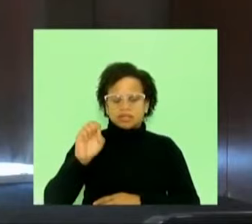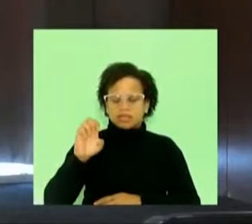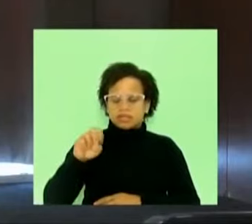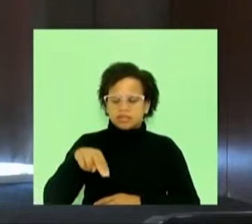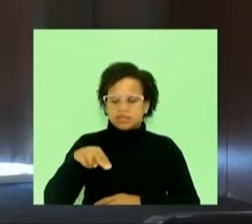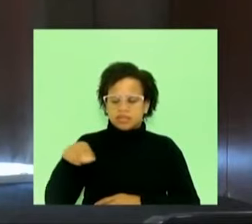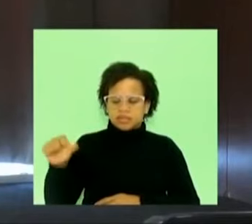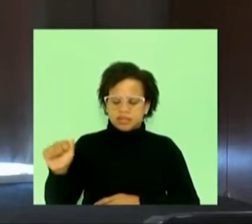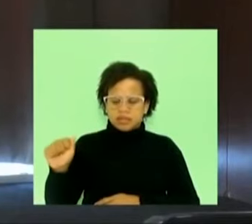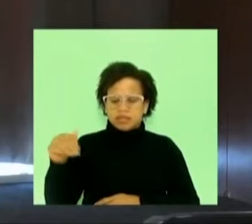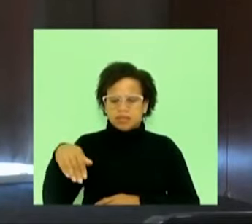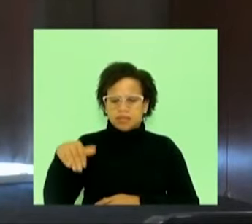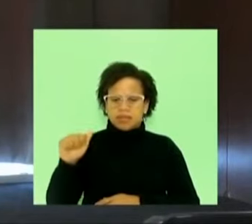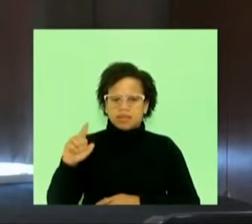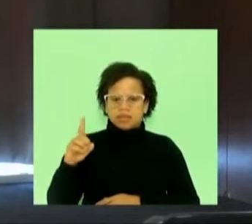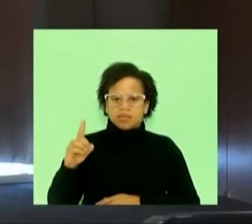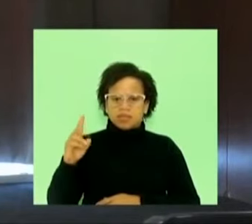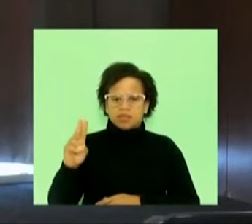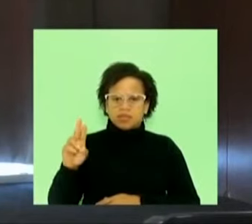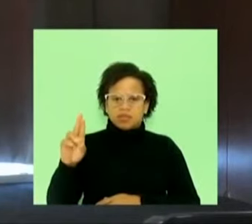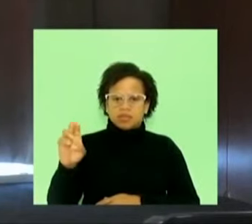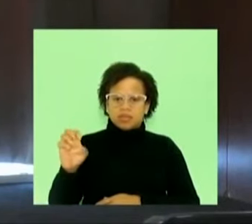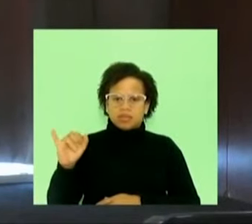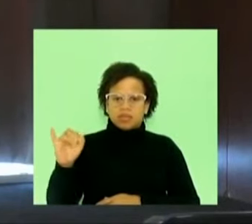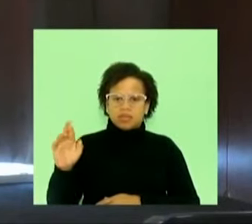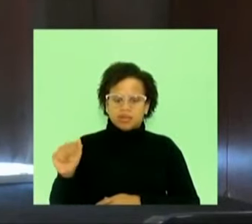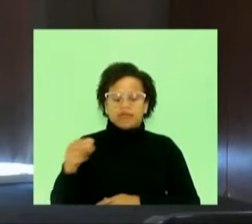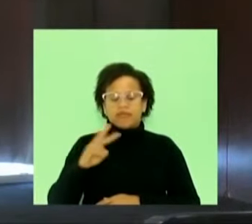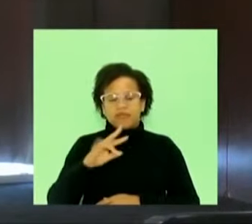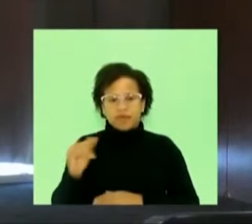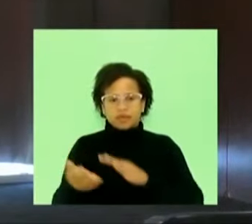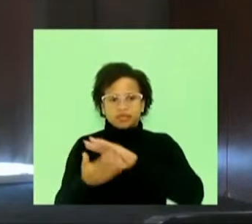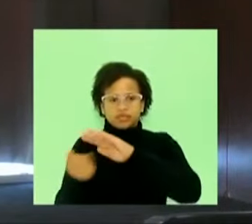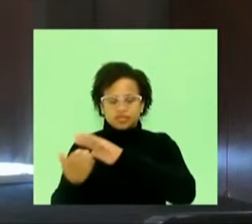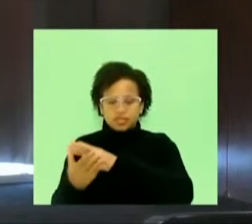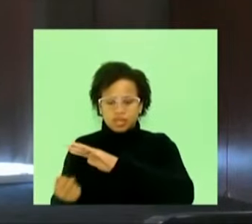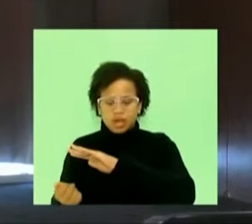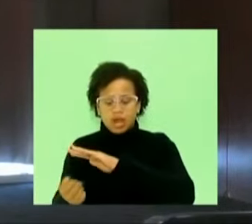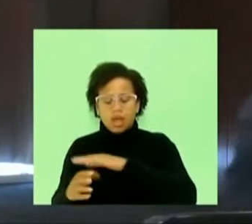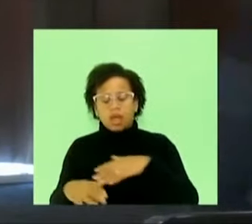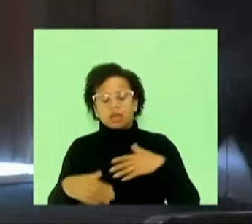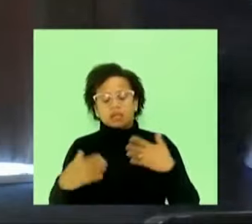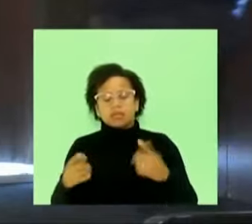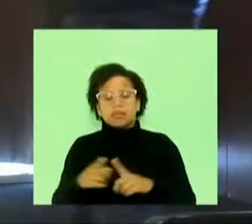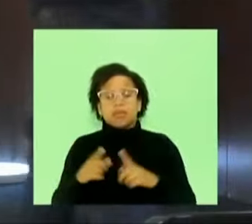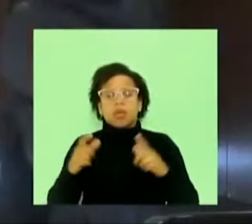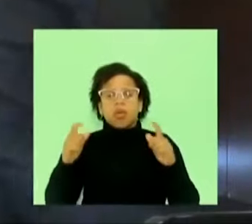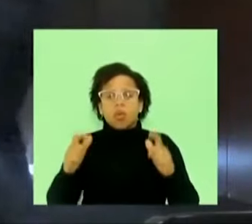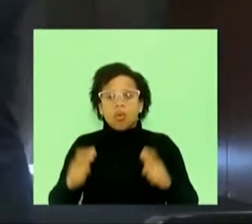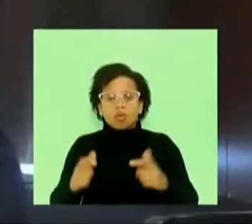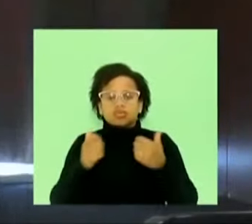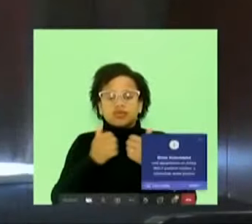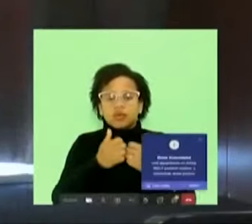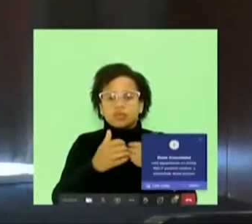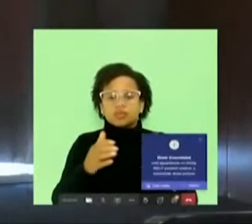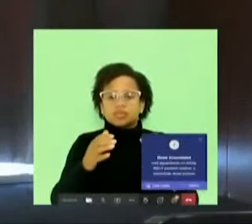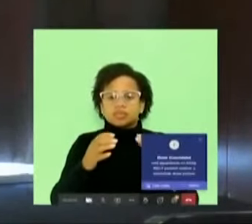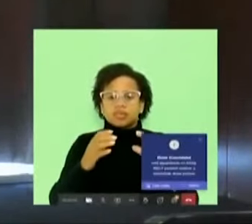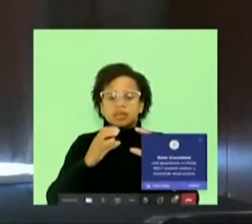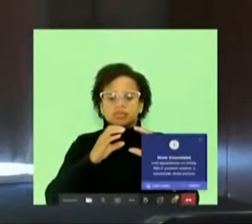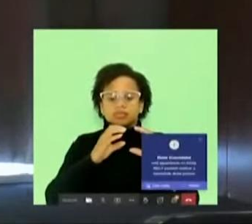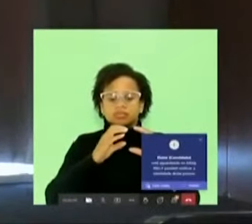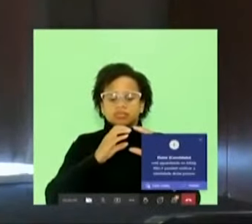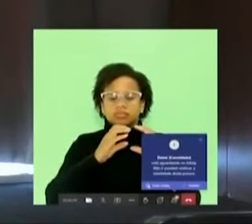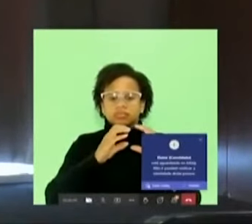né? E onde exatamente vai começar esse túnel na Sena Madureira? E eu queria entender isso